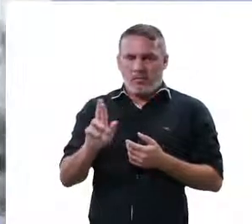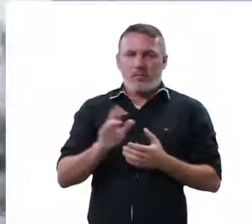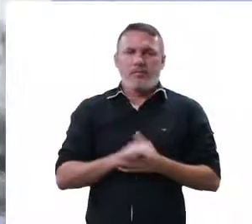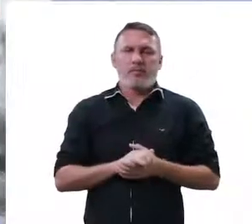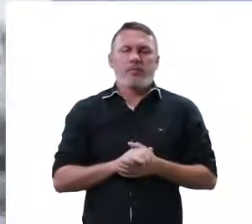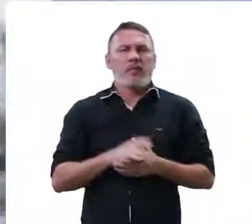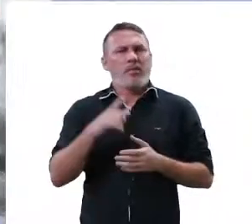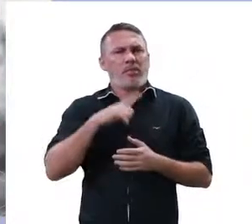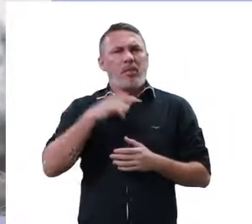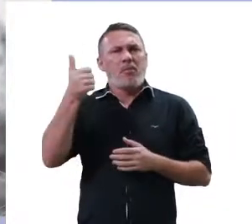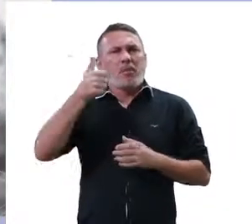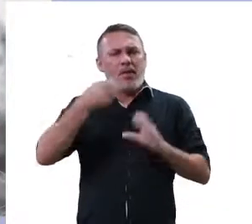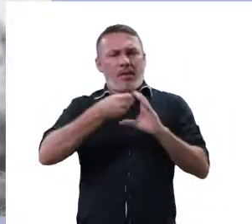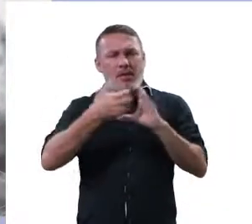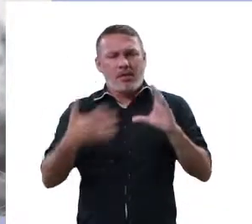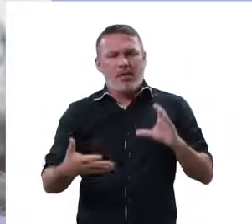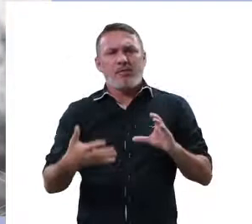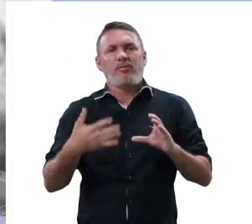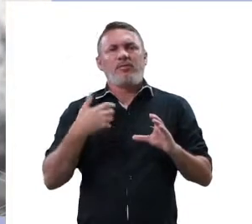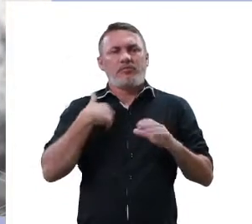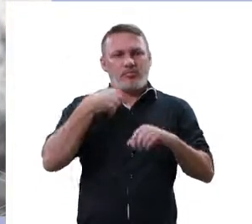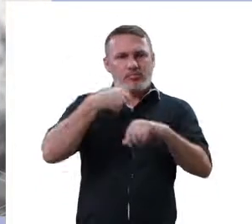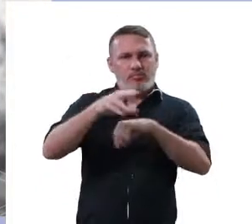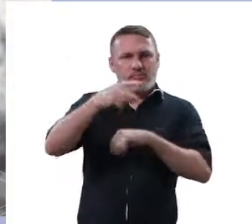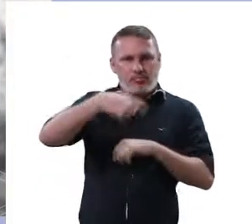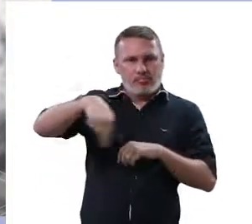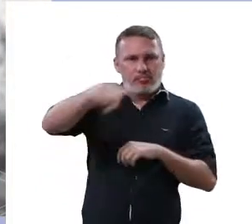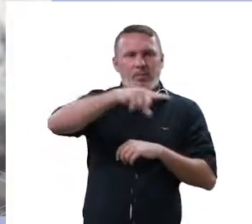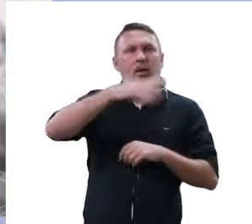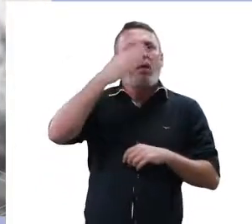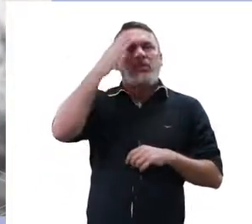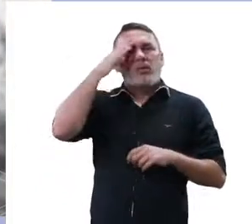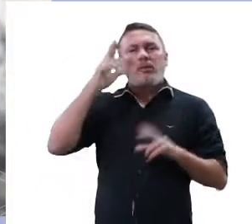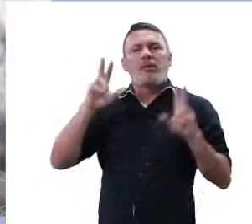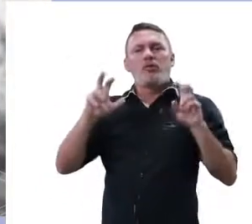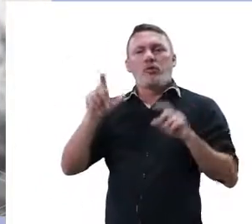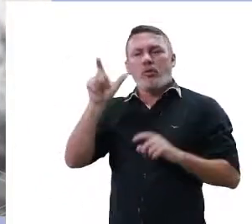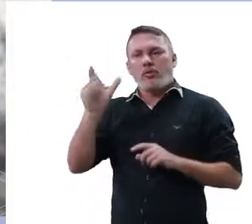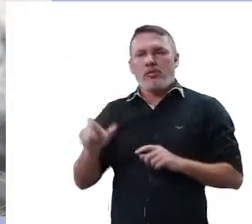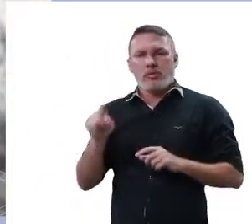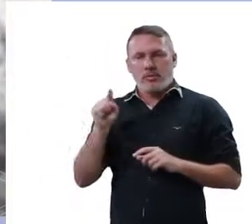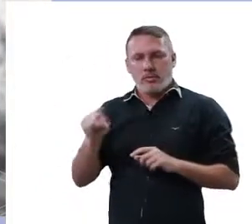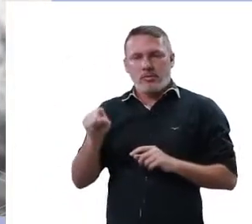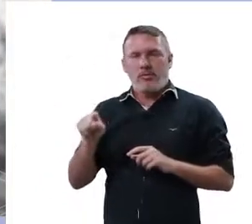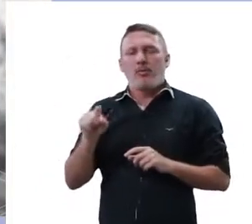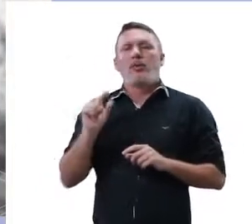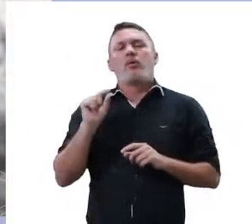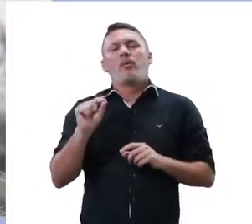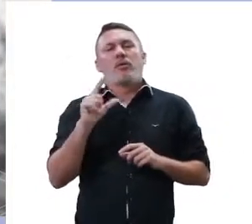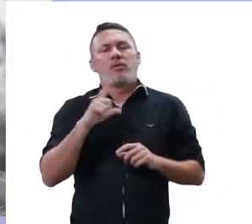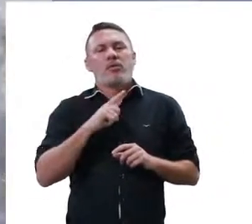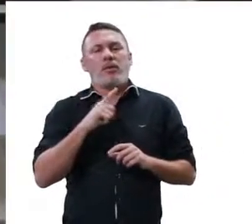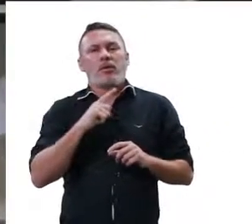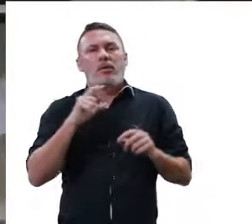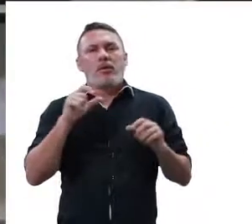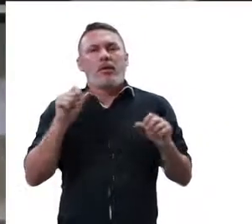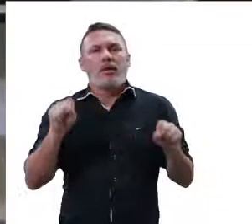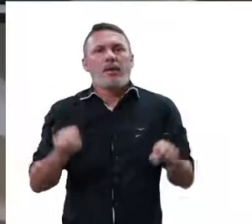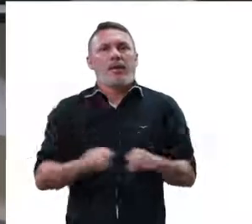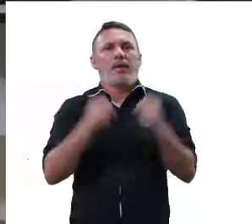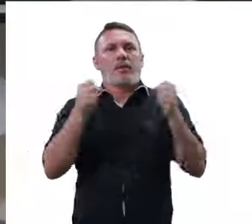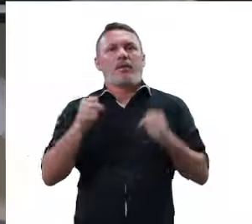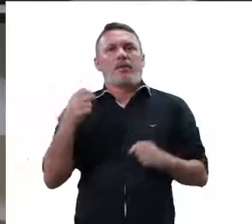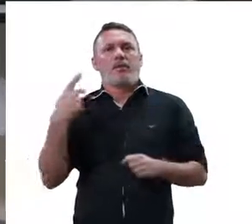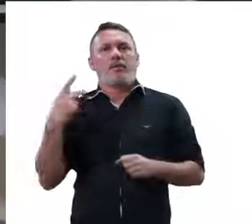primeira característica que eu gostaria de compartilhar com vocês é exatamente esse rompimento